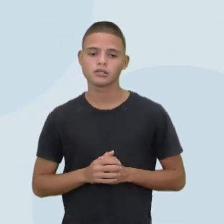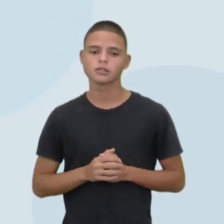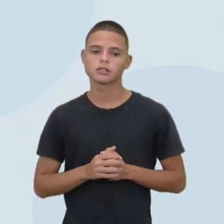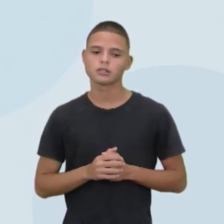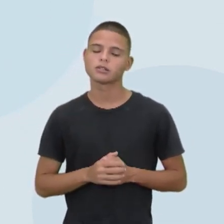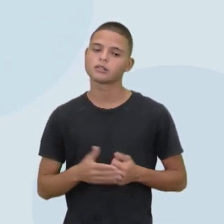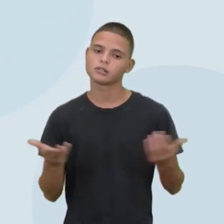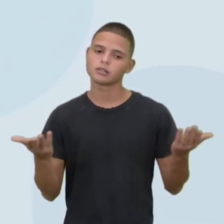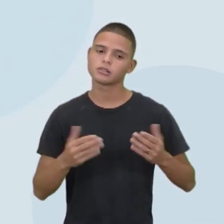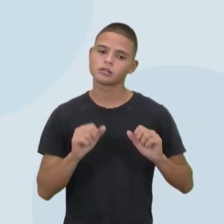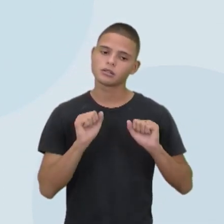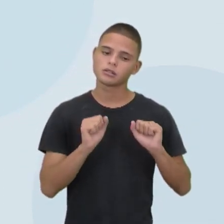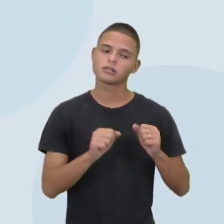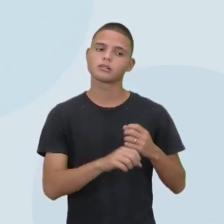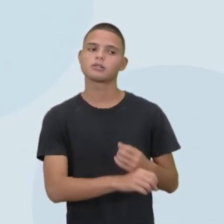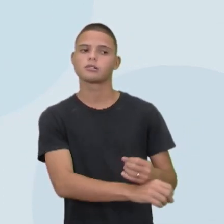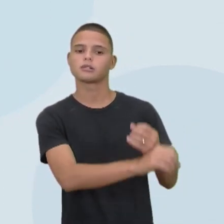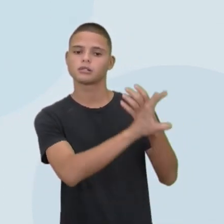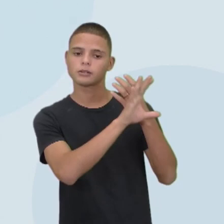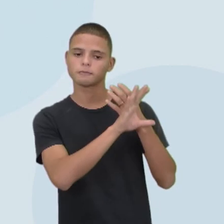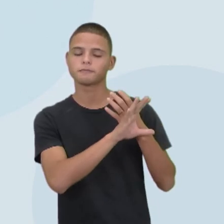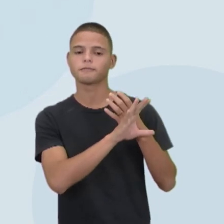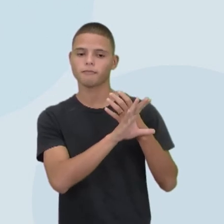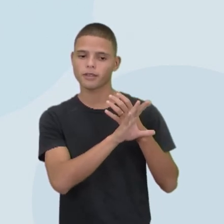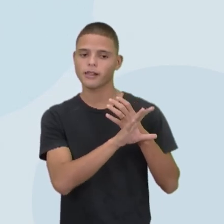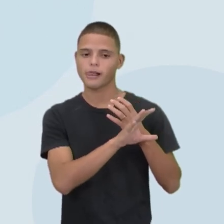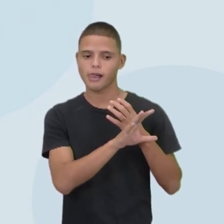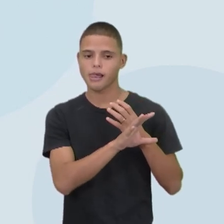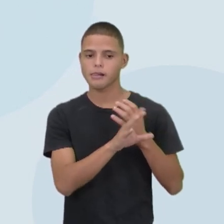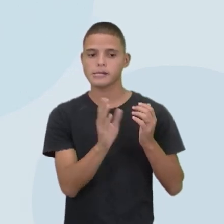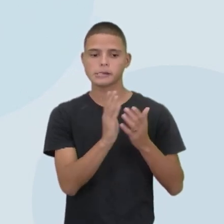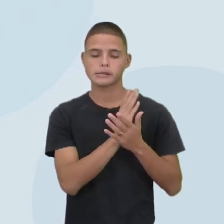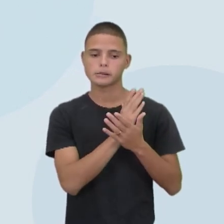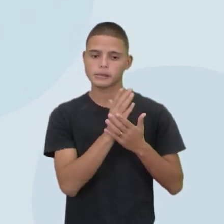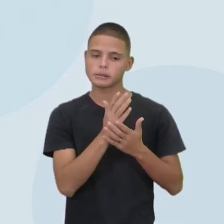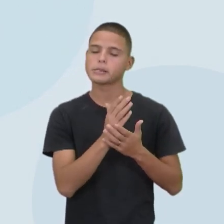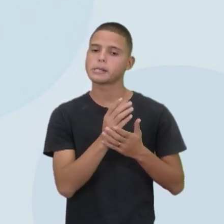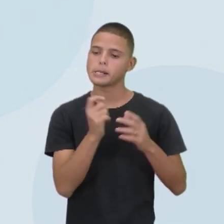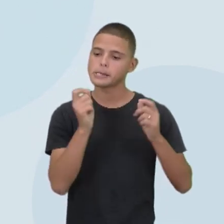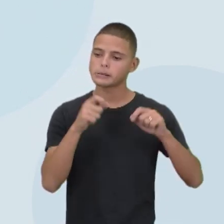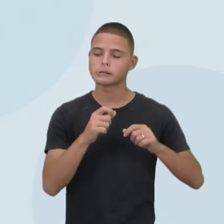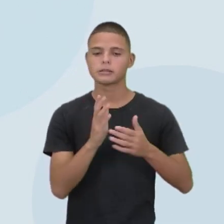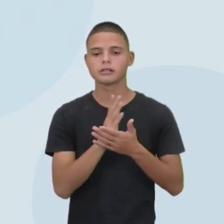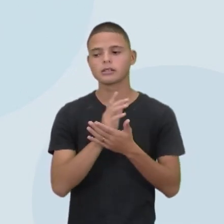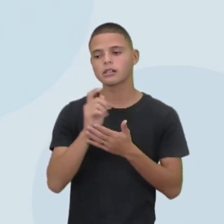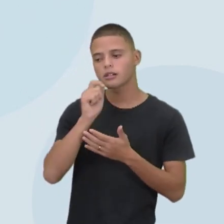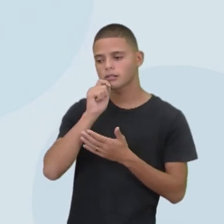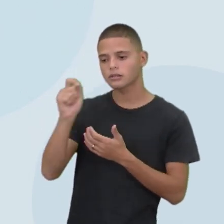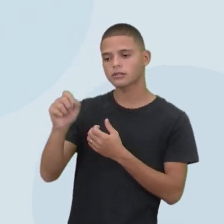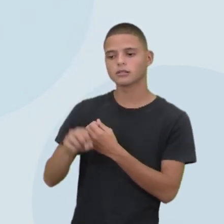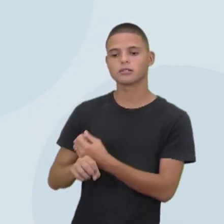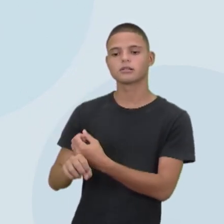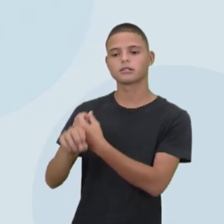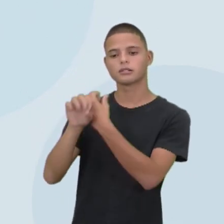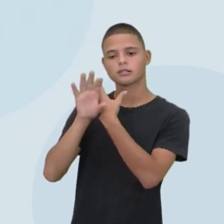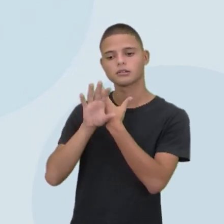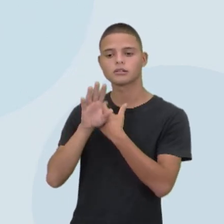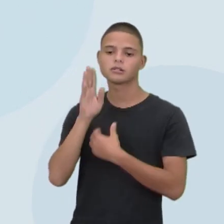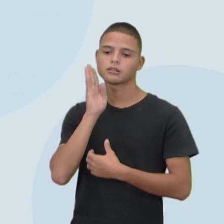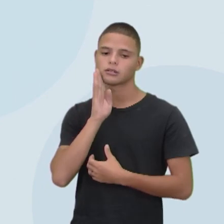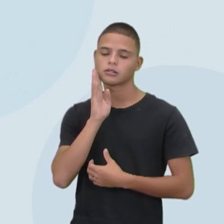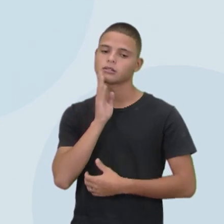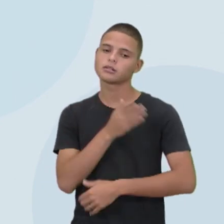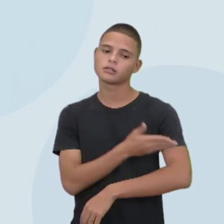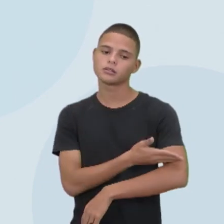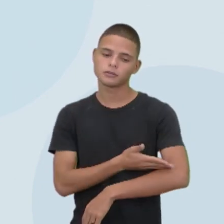que hoje pode ser remota também, né? A pandemia trouxe coisas únicas aí, né? Então, hoje já tem entrevistas de forma remota, muito